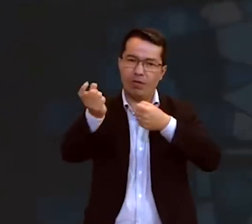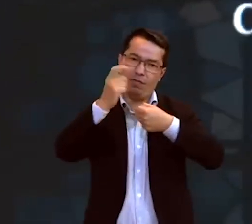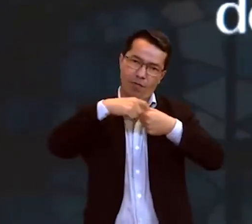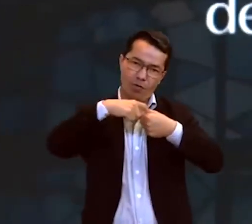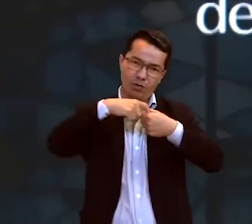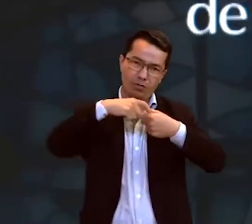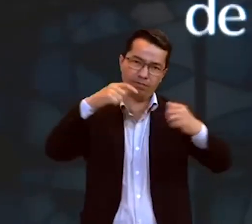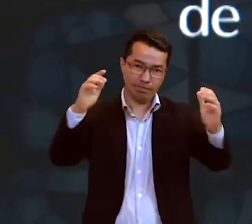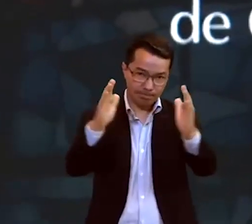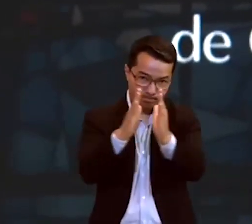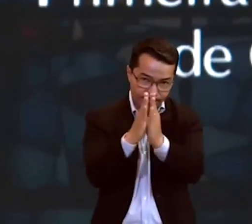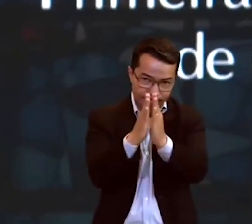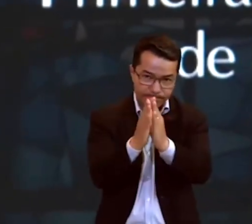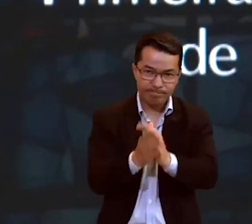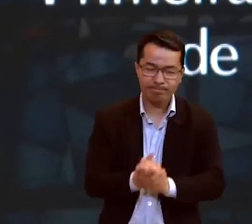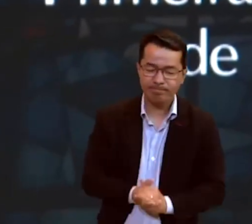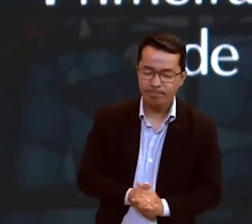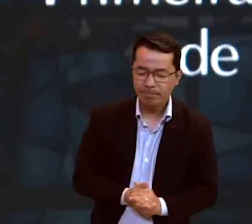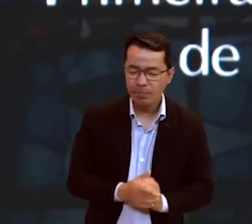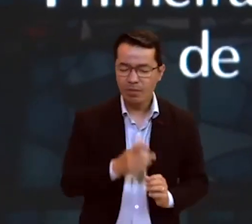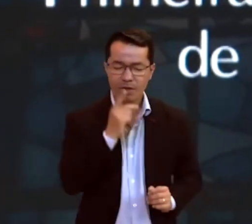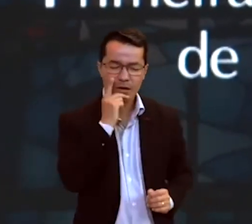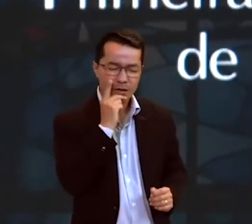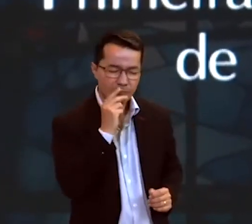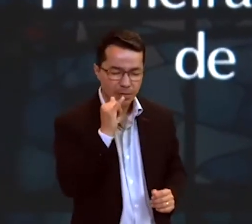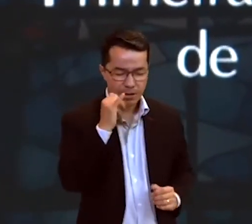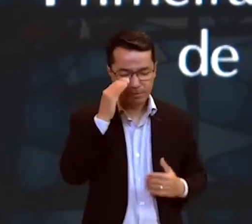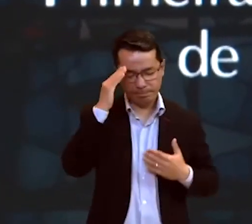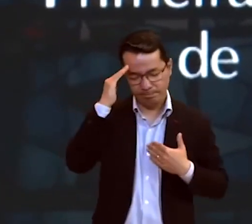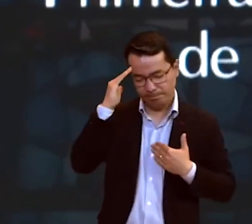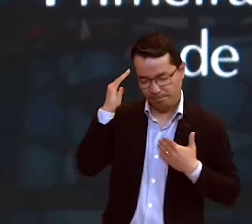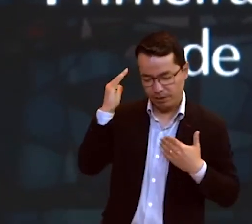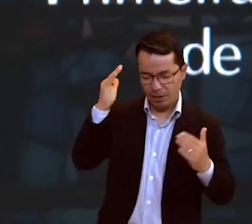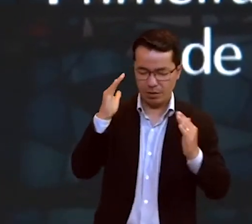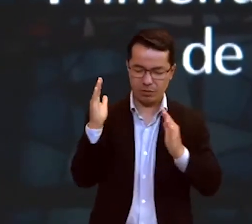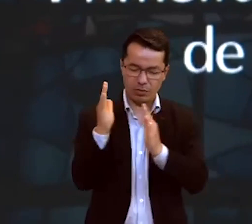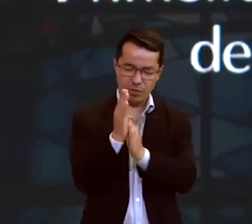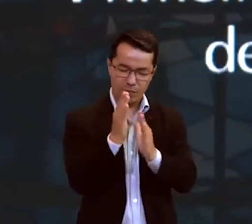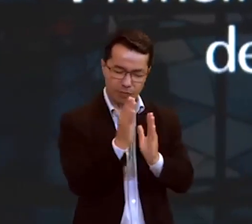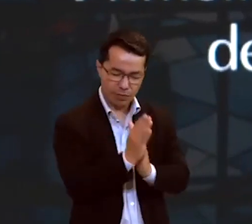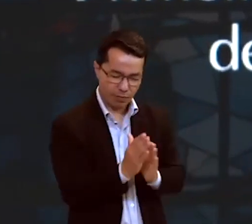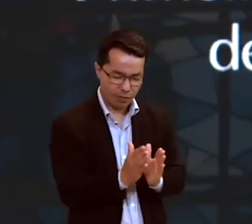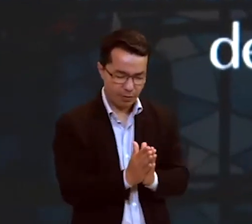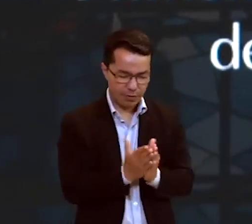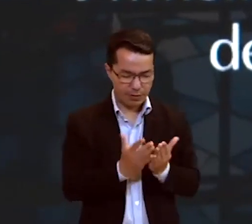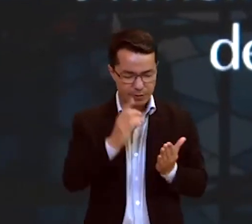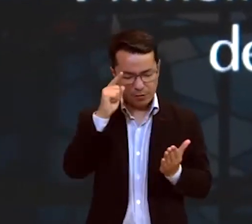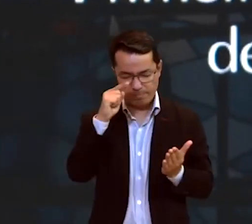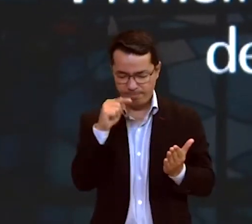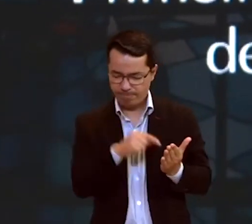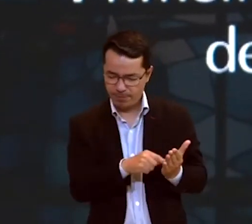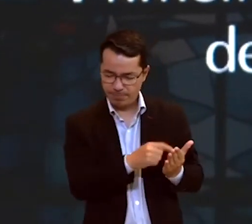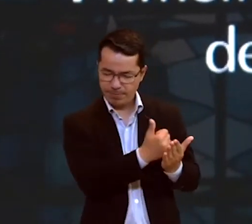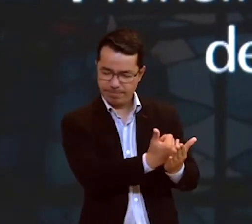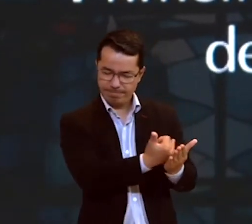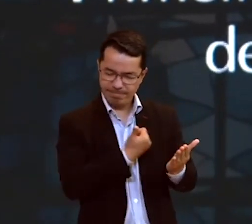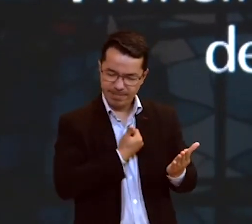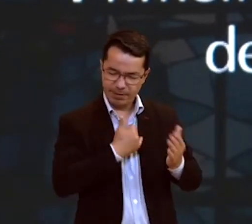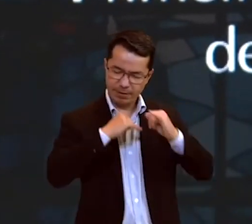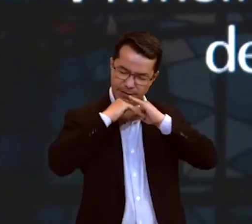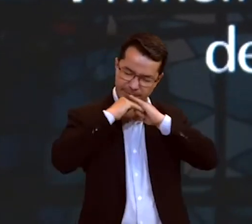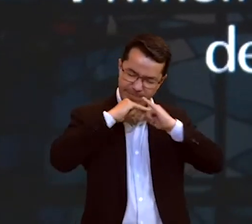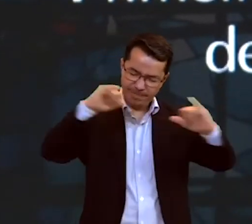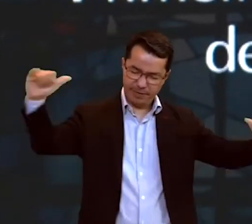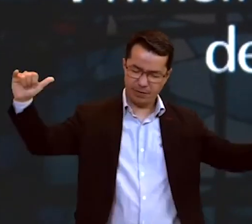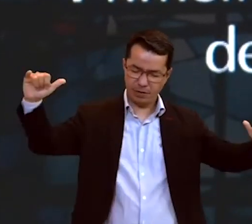te louvamos pela tua palavra que é viva, poderosa, eficaz, e pedimos a Deus que o Senhor venha falar conosco. Mas Deus, que a gente não